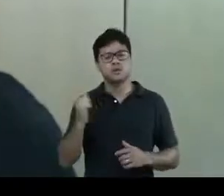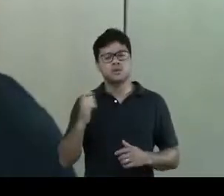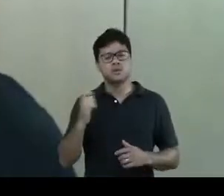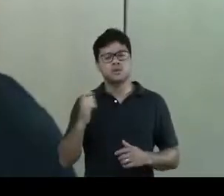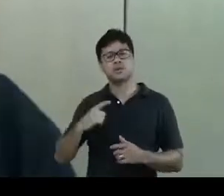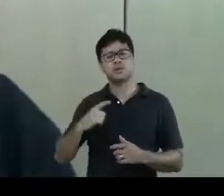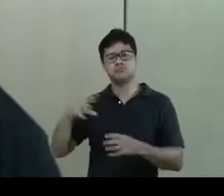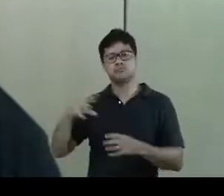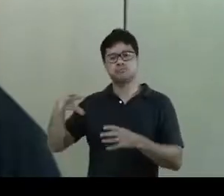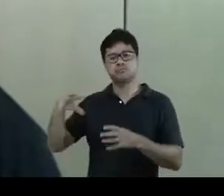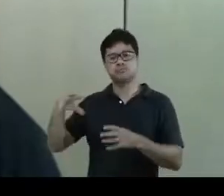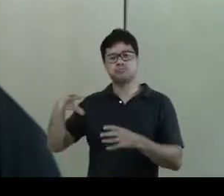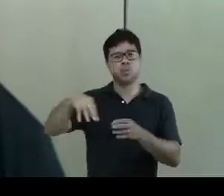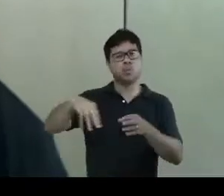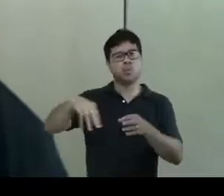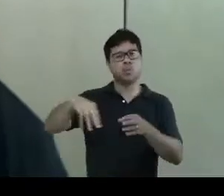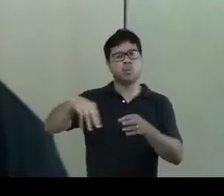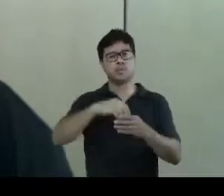sendo cada vez mais